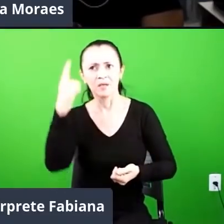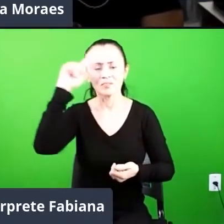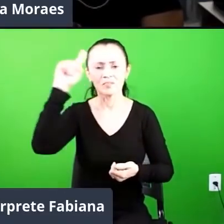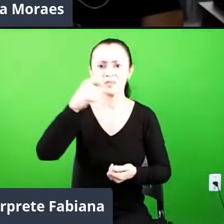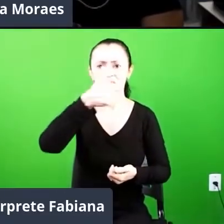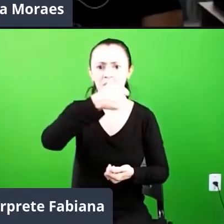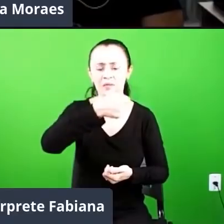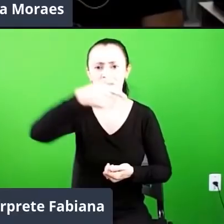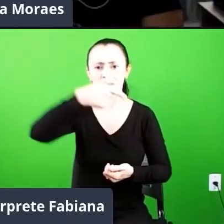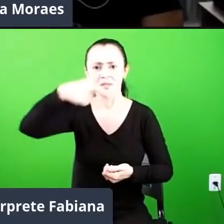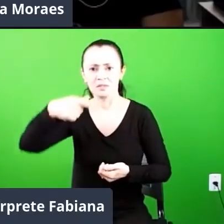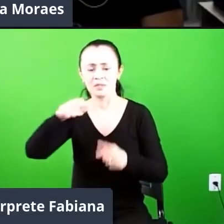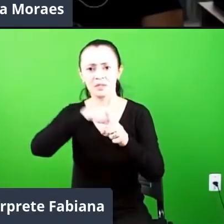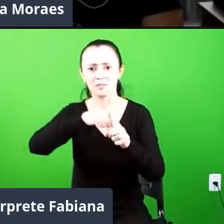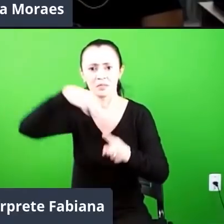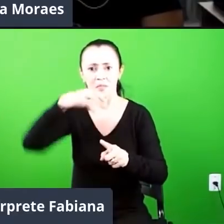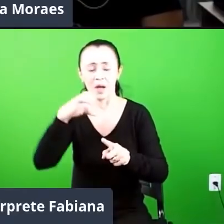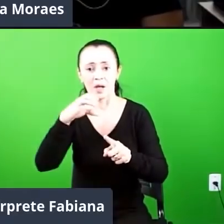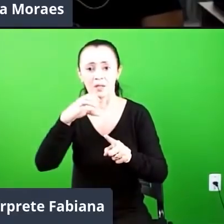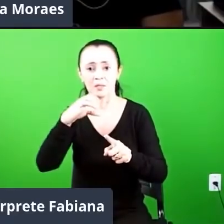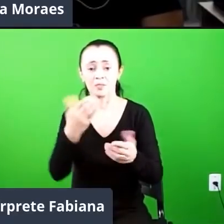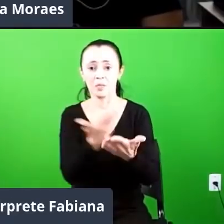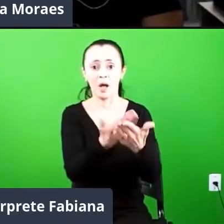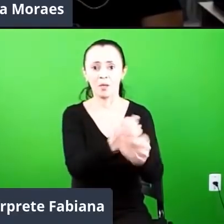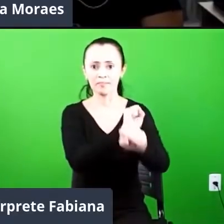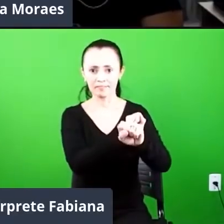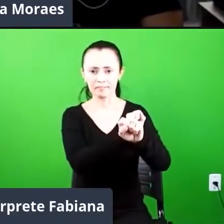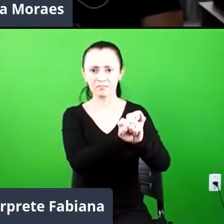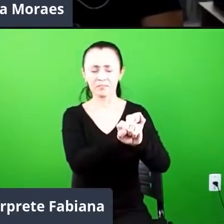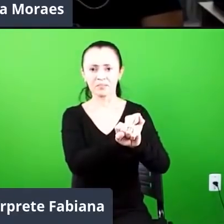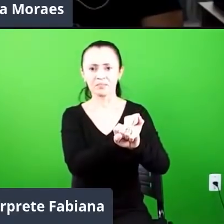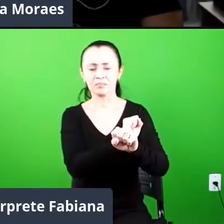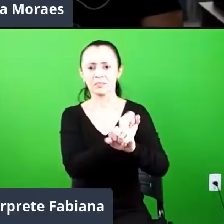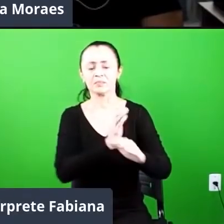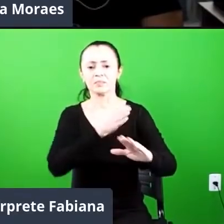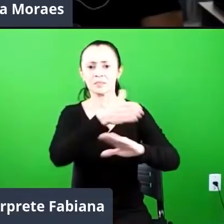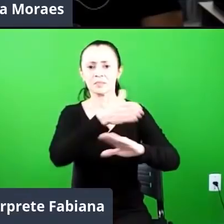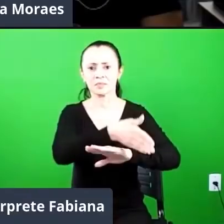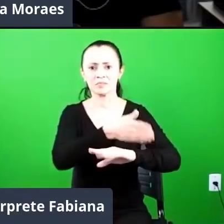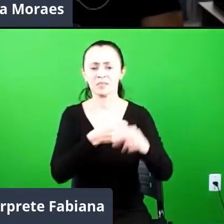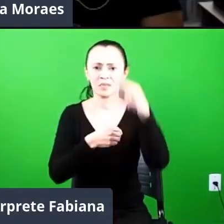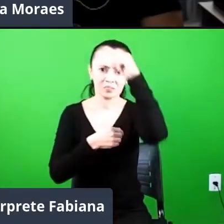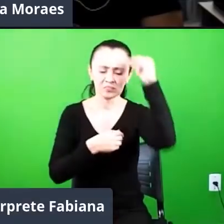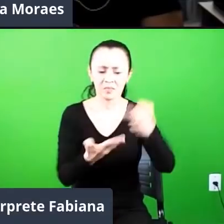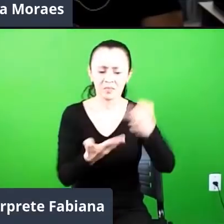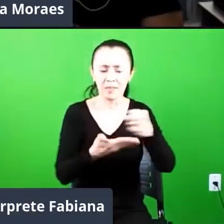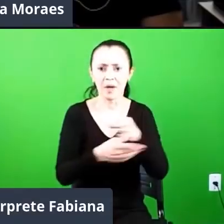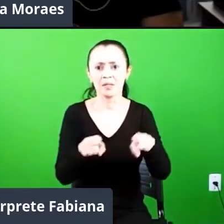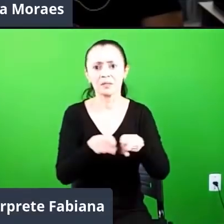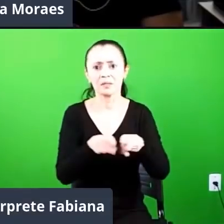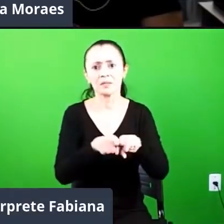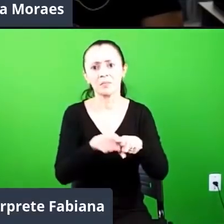comunicados da suspensão das aulas, né, tanto na rede pública da educação básica, né, como do ensino superior